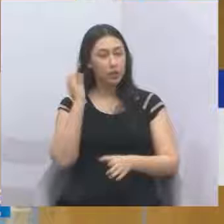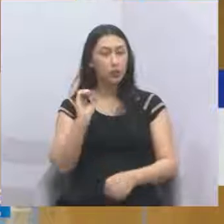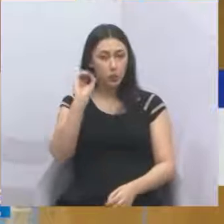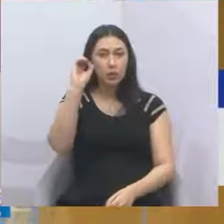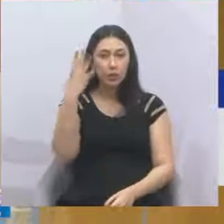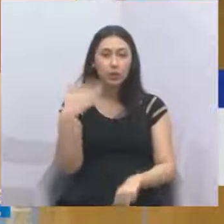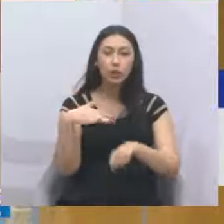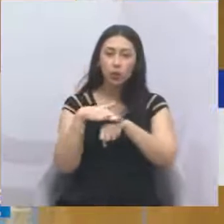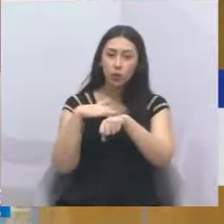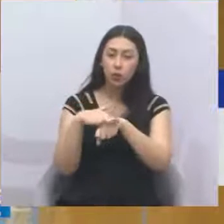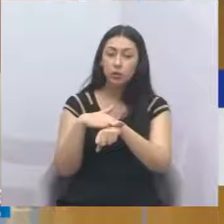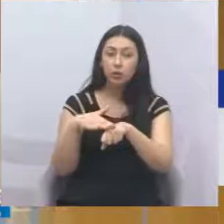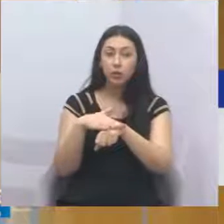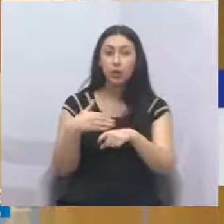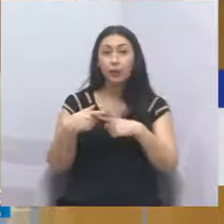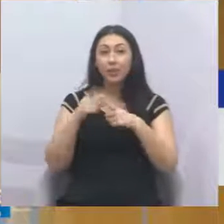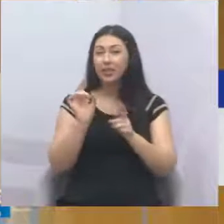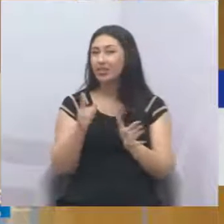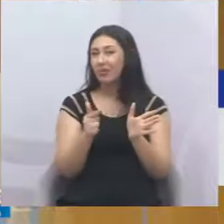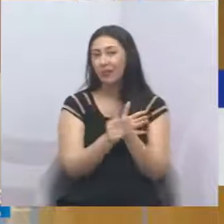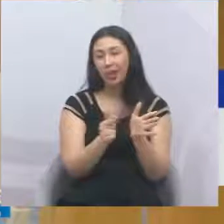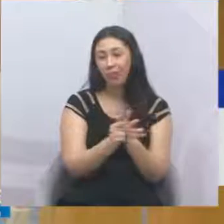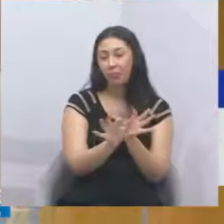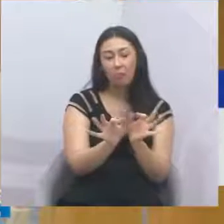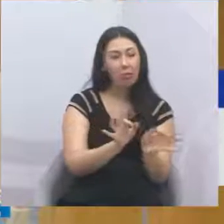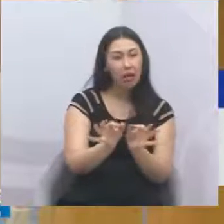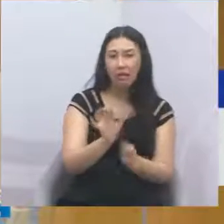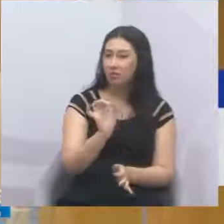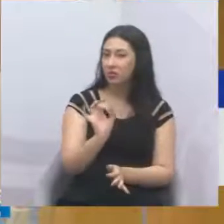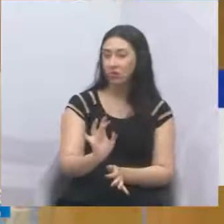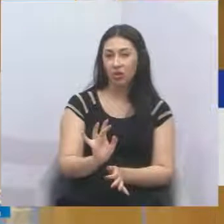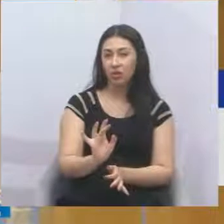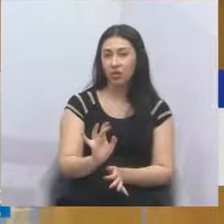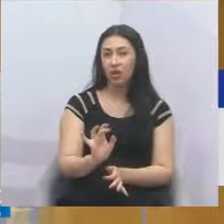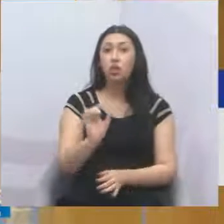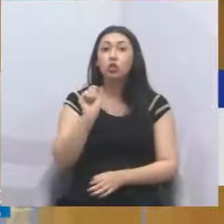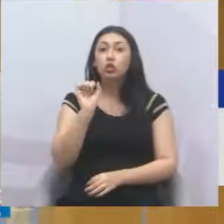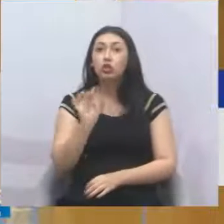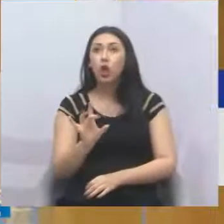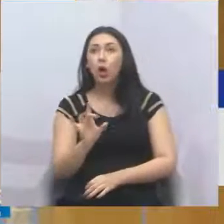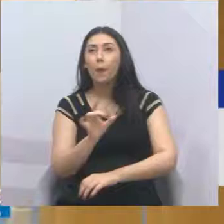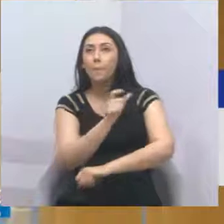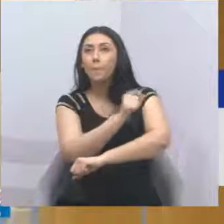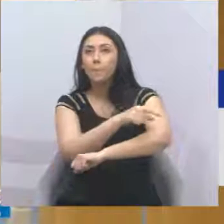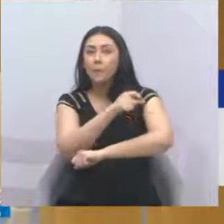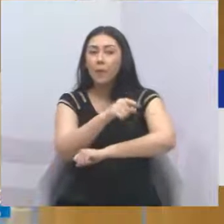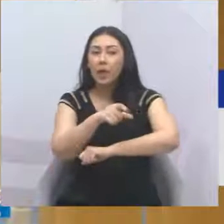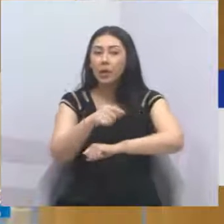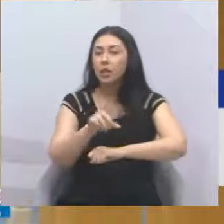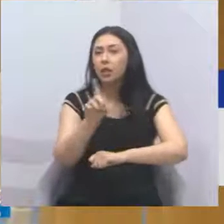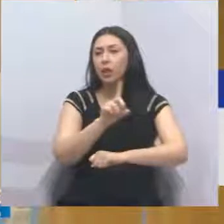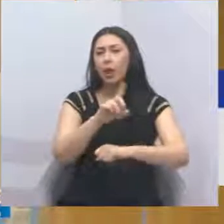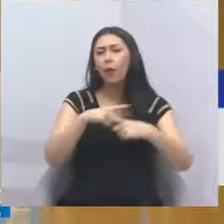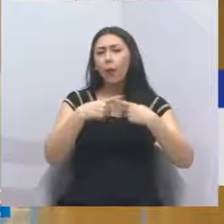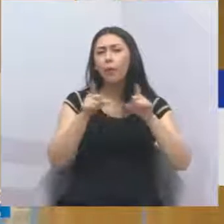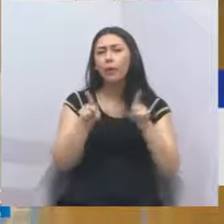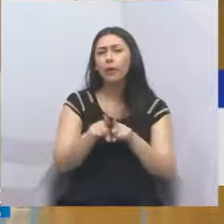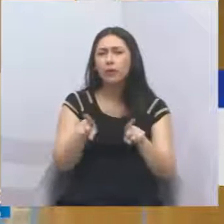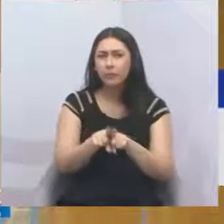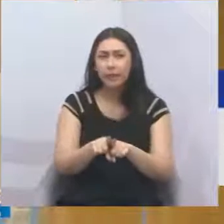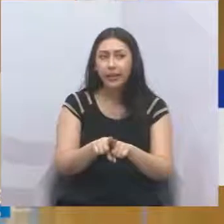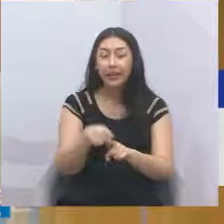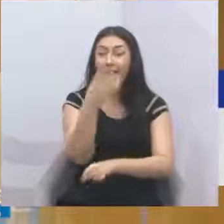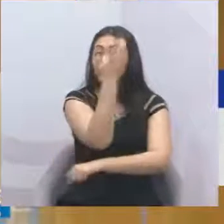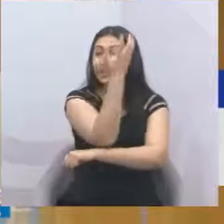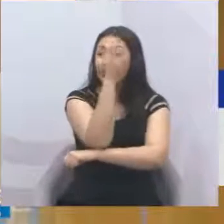foi debatido, mas não saiu do papel. Eu não falo só de plantio, mas eu falo também